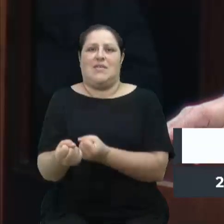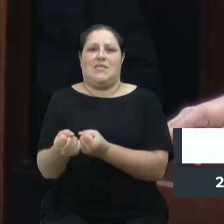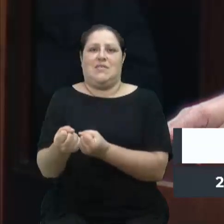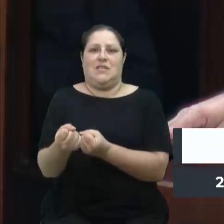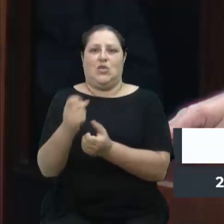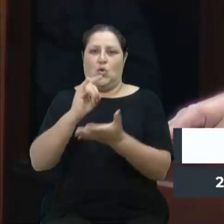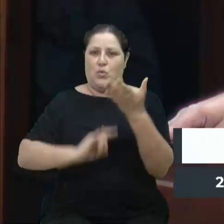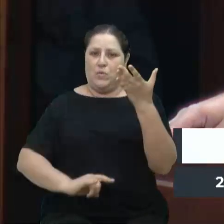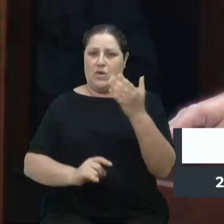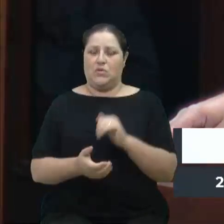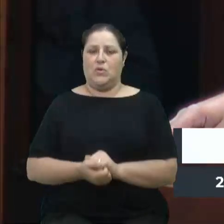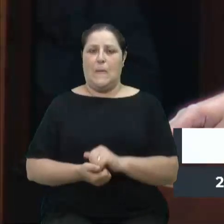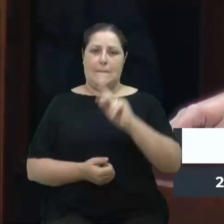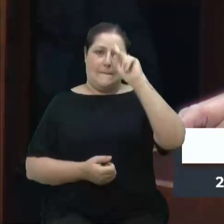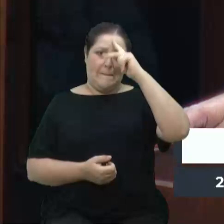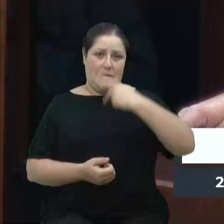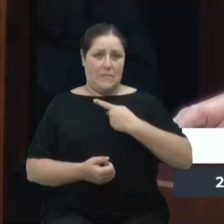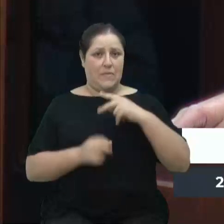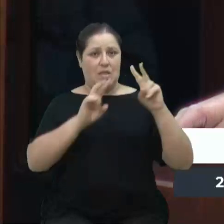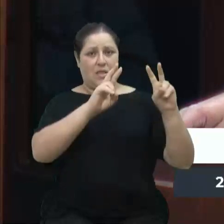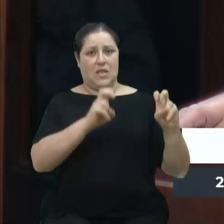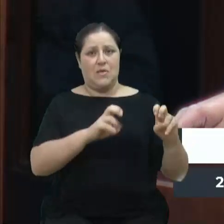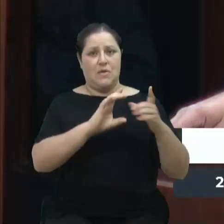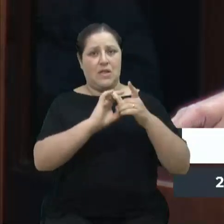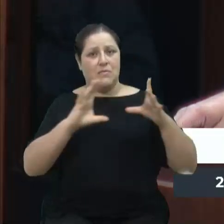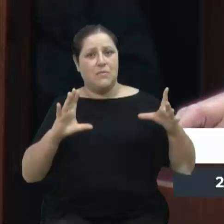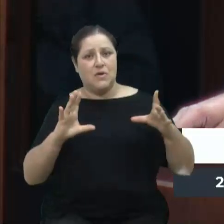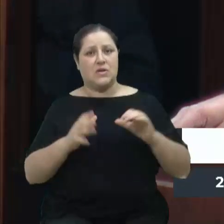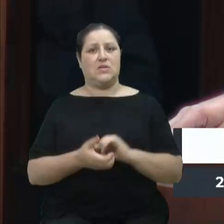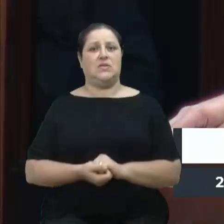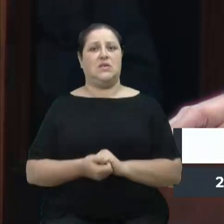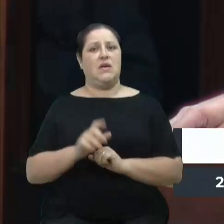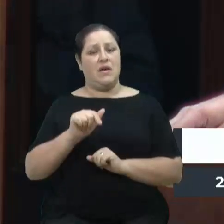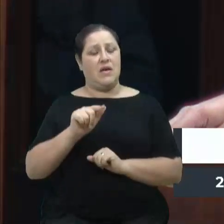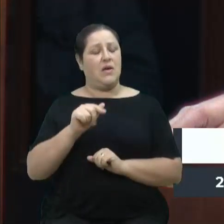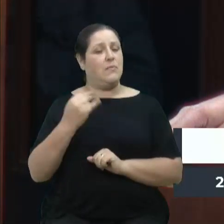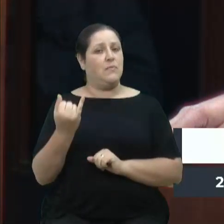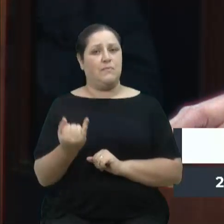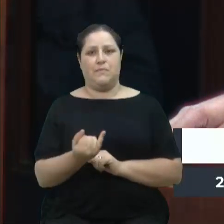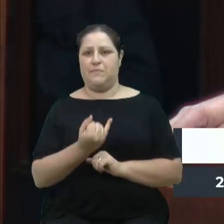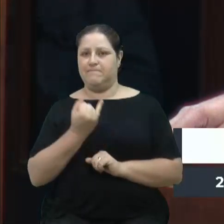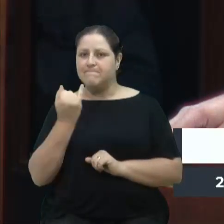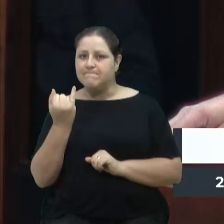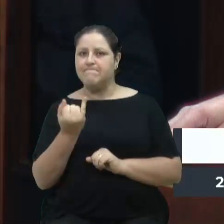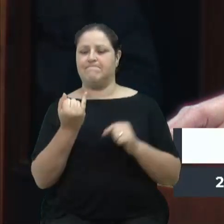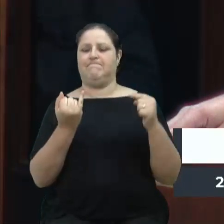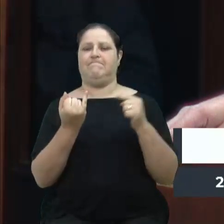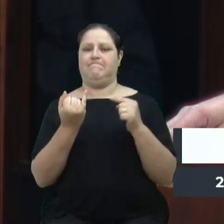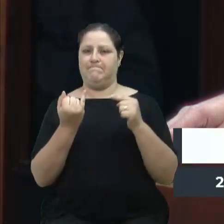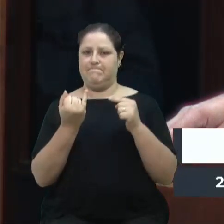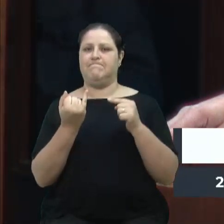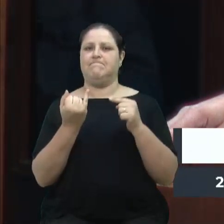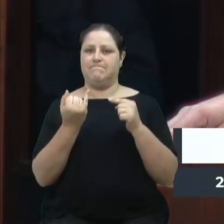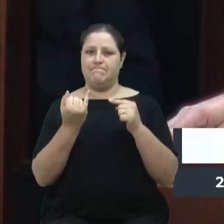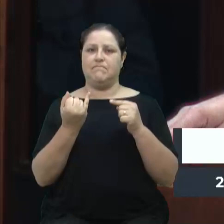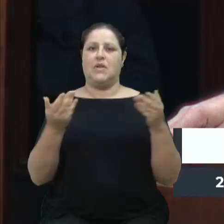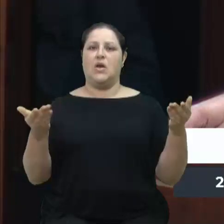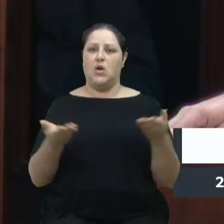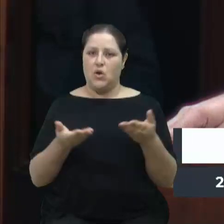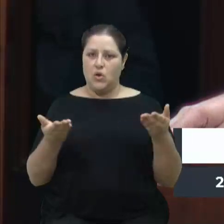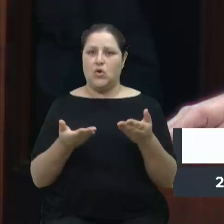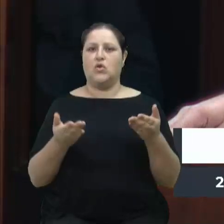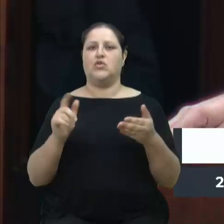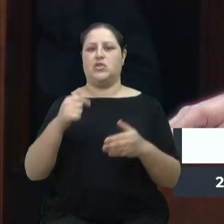Para mim, o tema da democracia, ele é muito caro. E hoje é